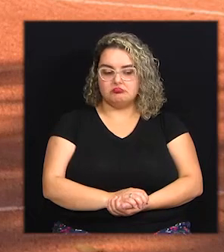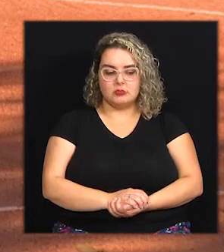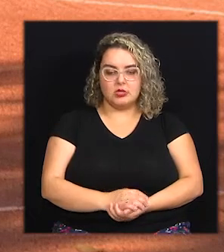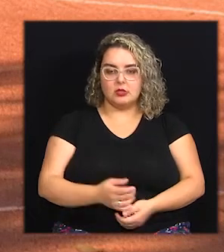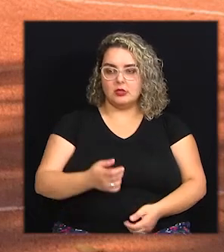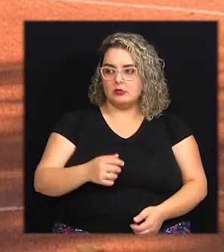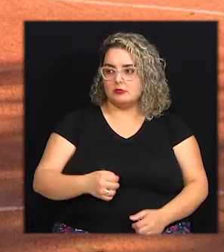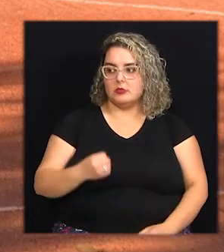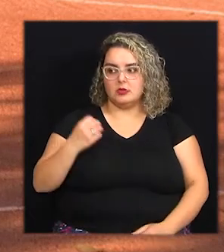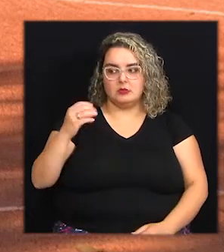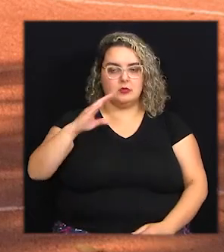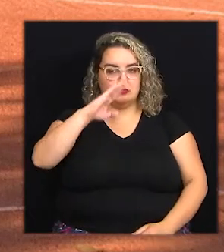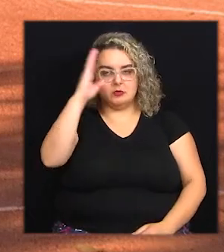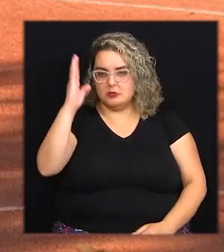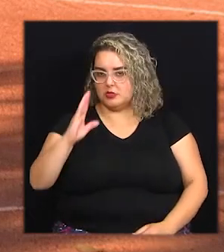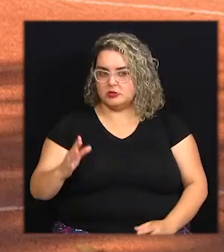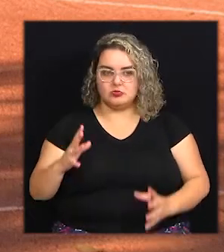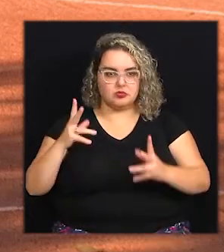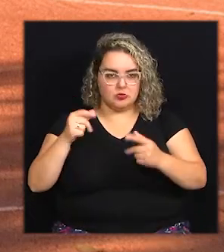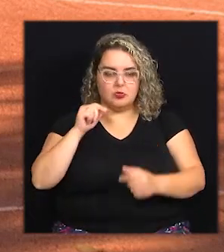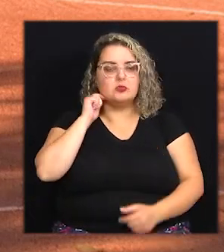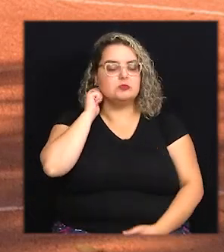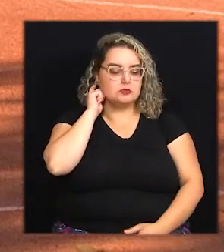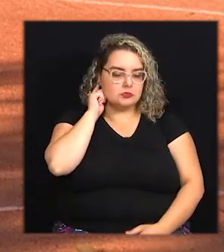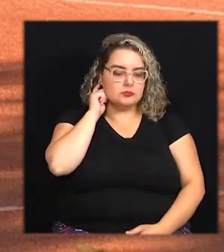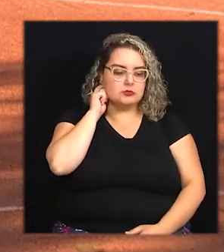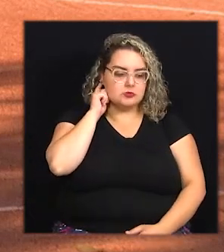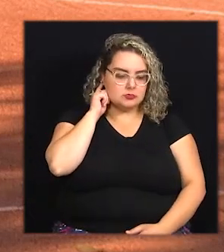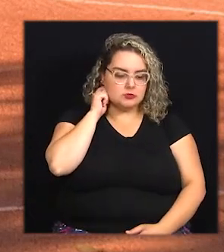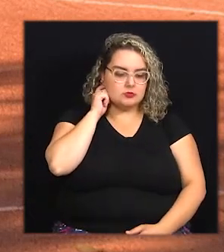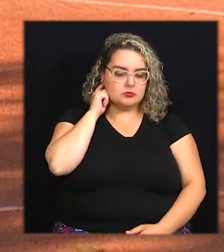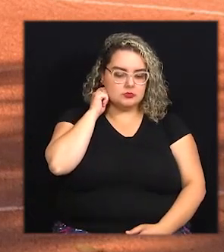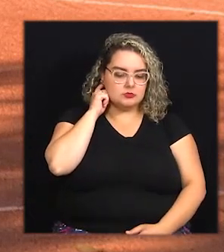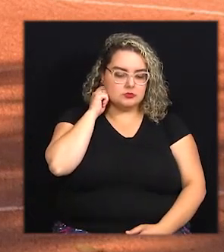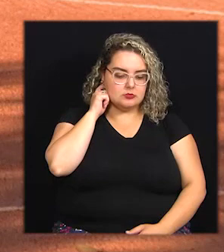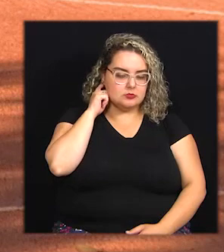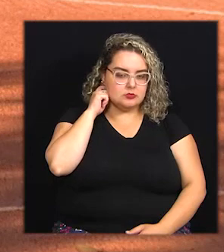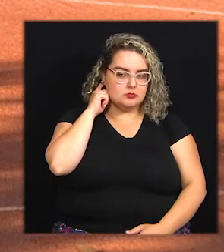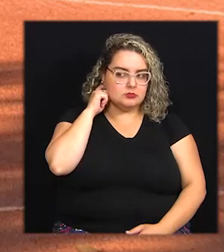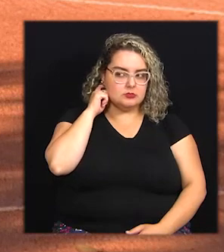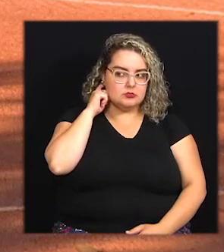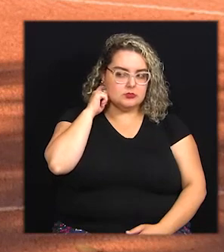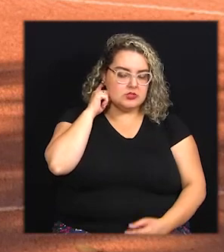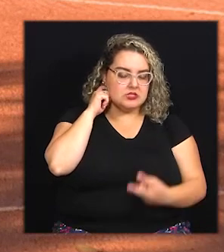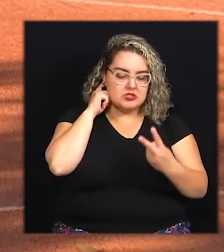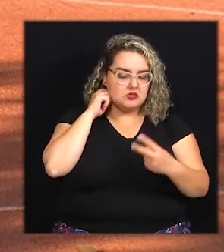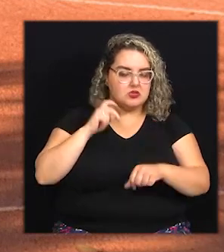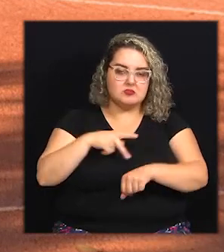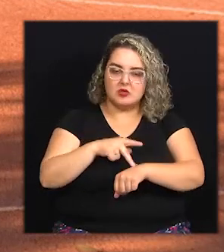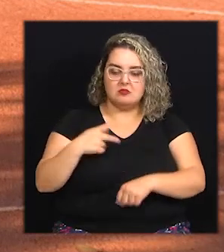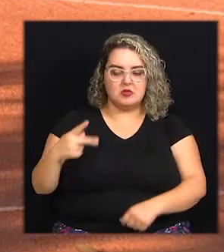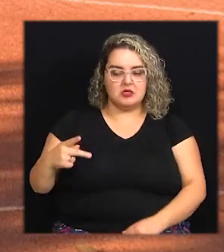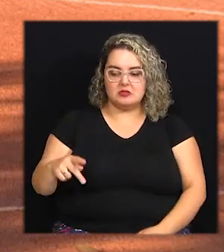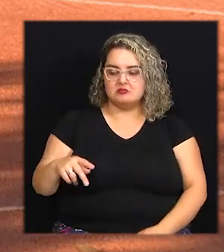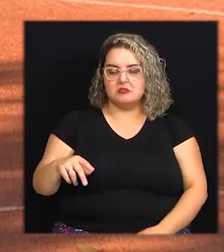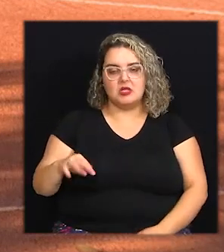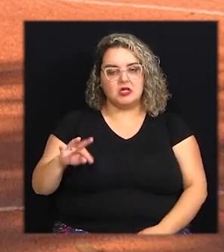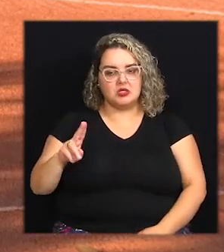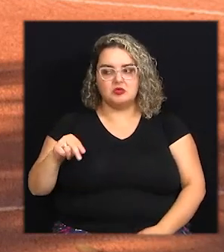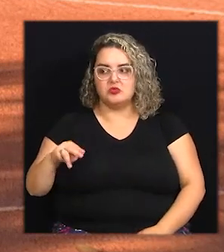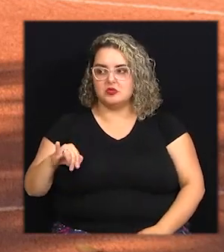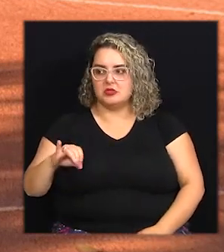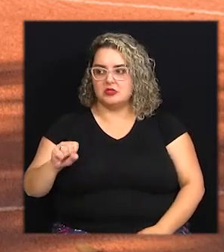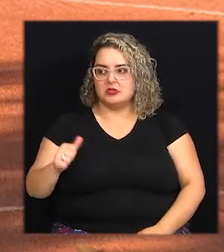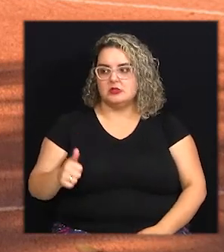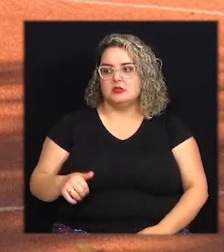Mas, cara, para jogar eu já viajei para o Brasil inteiro, viajei para o Paraguai e para a Tunísia. Mas quando eu fui jogar